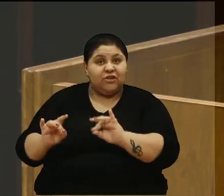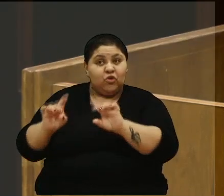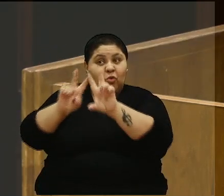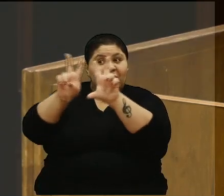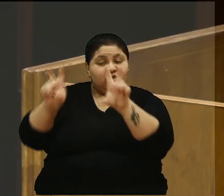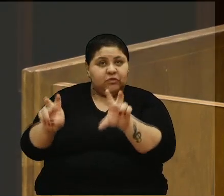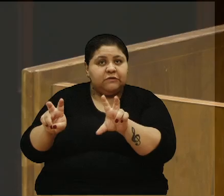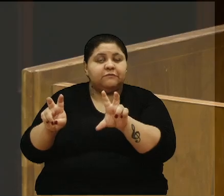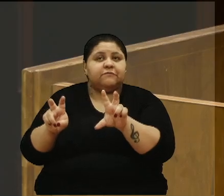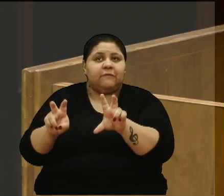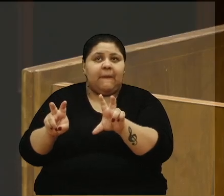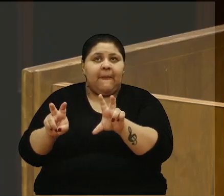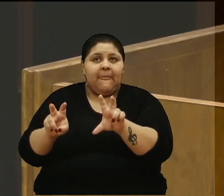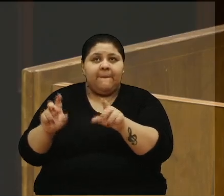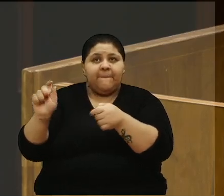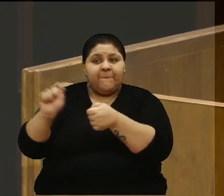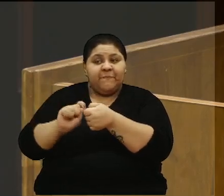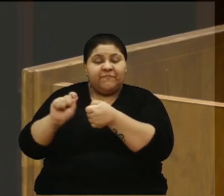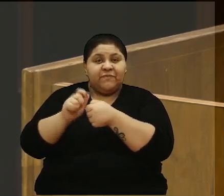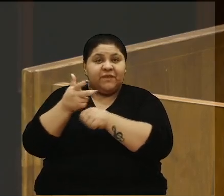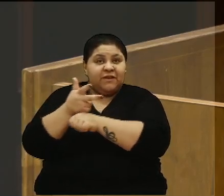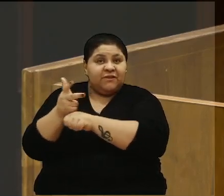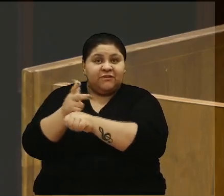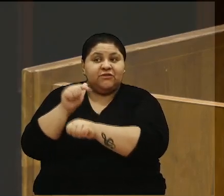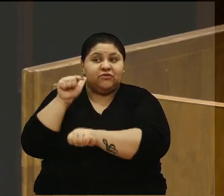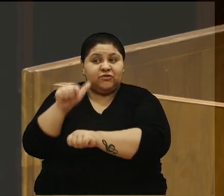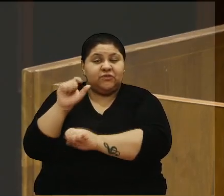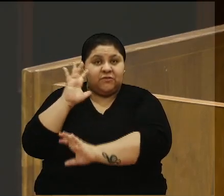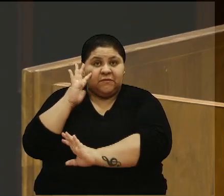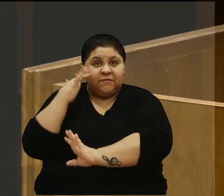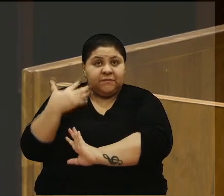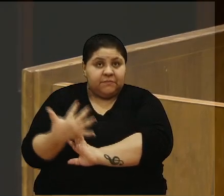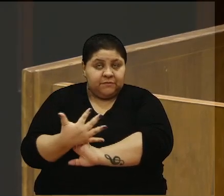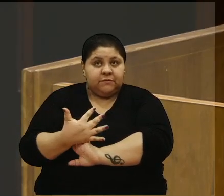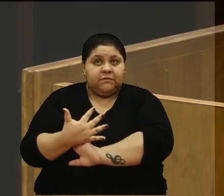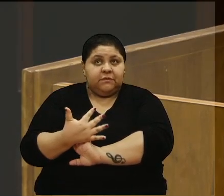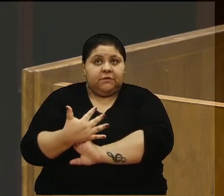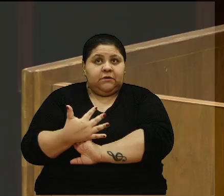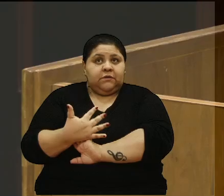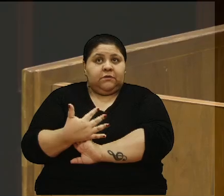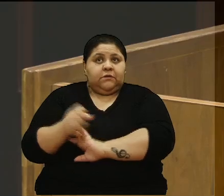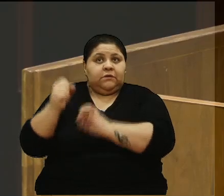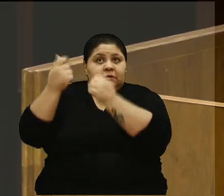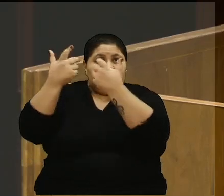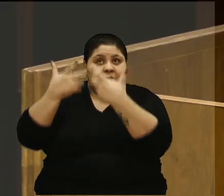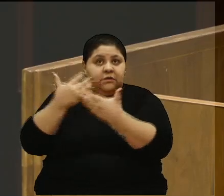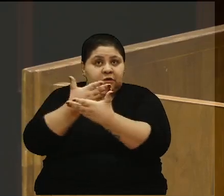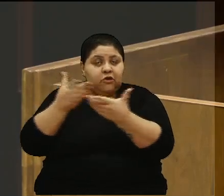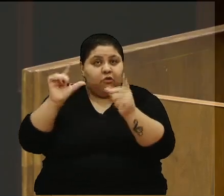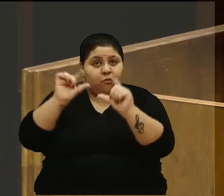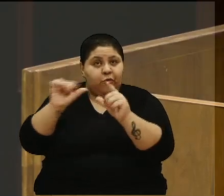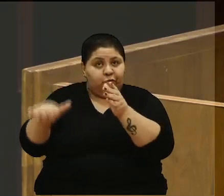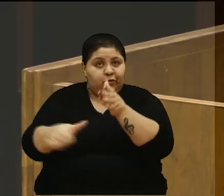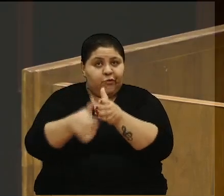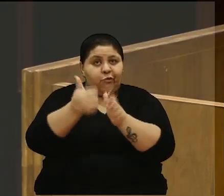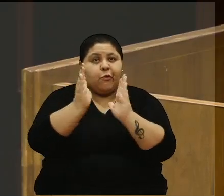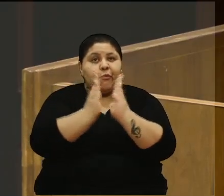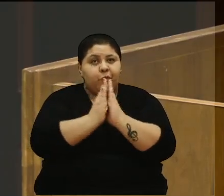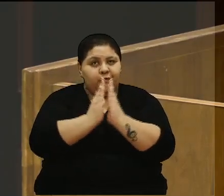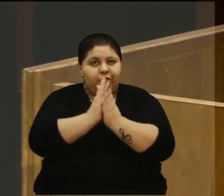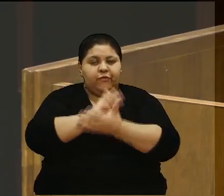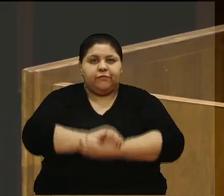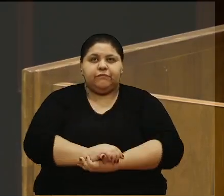assunto, que fez um vídeo sobre essa situação e que explica para vocês um pouco melhor. Por favor.